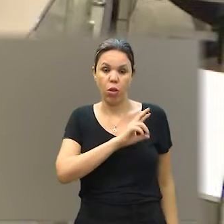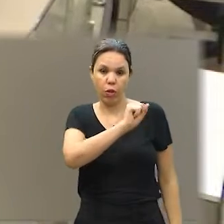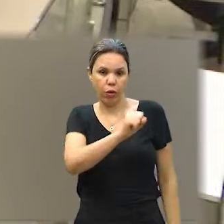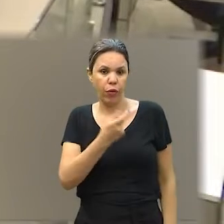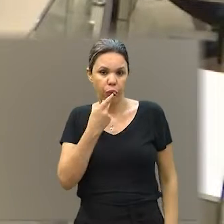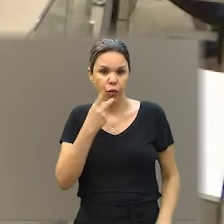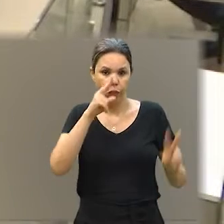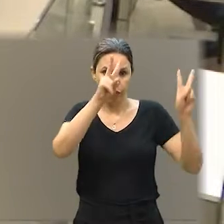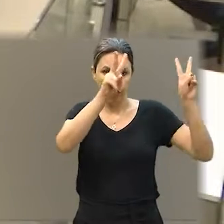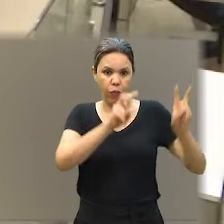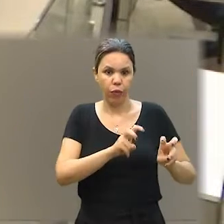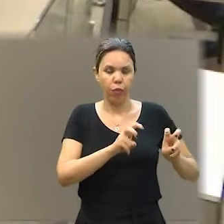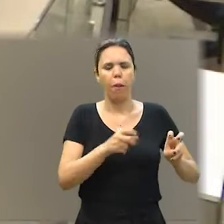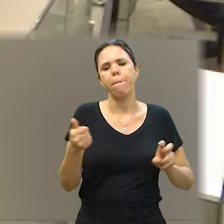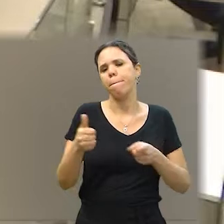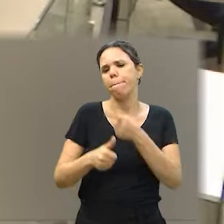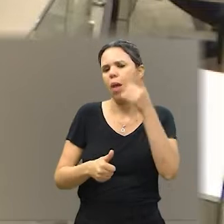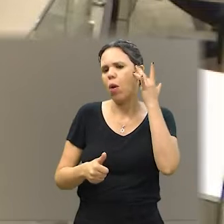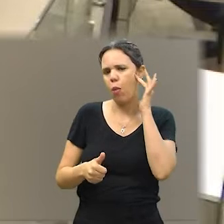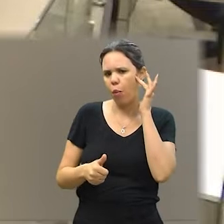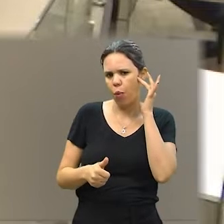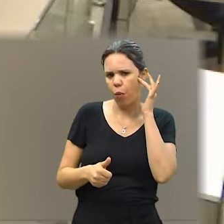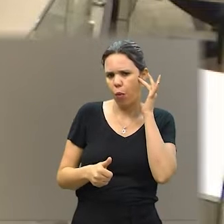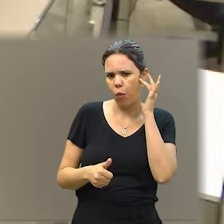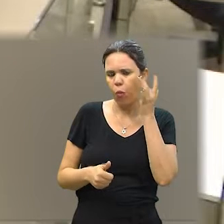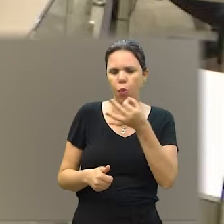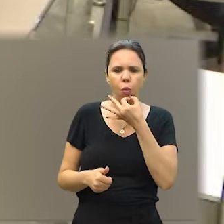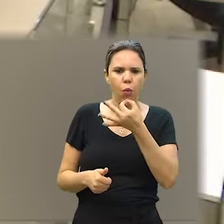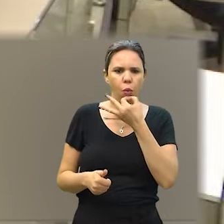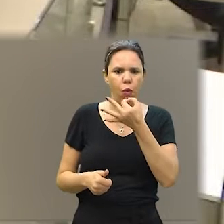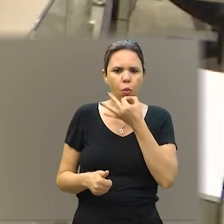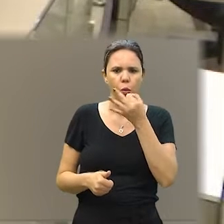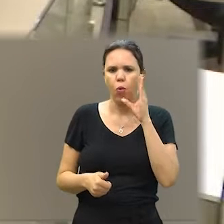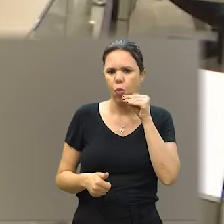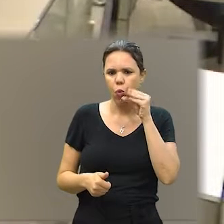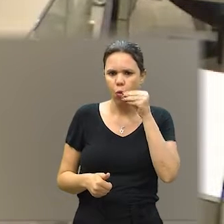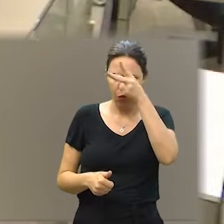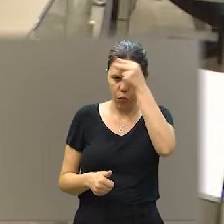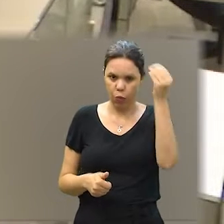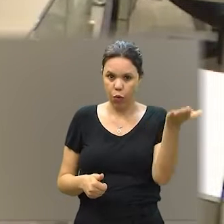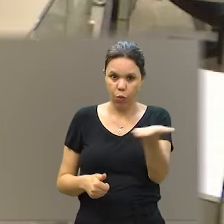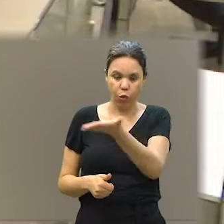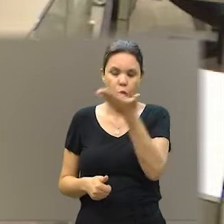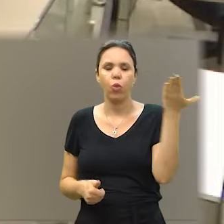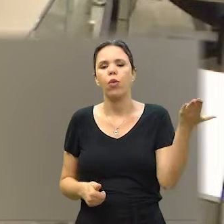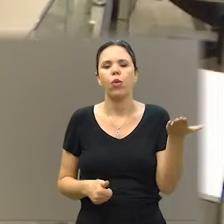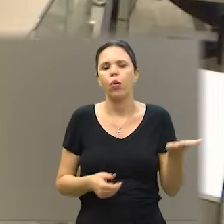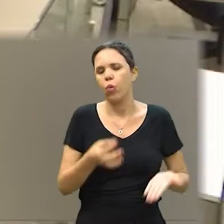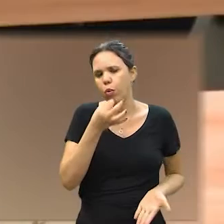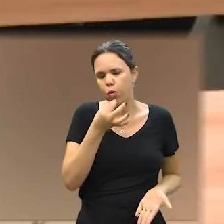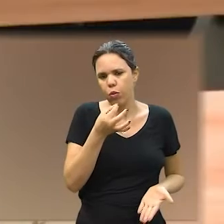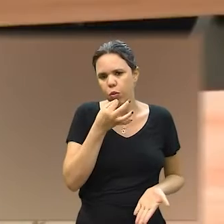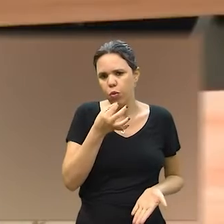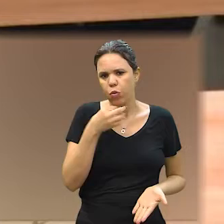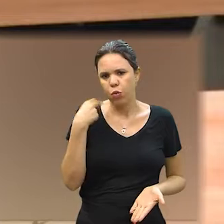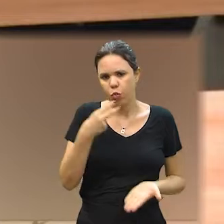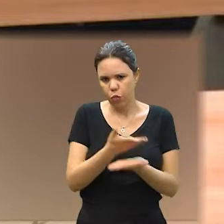que tanto pela manifestação dos servidores, quanto pela colocação dos vereadores, que até me